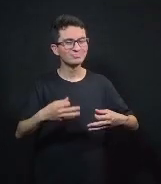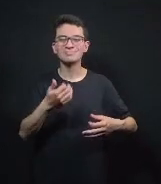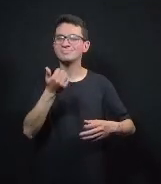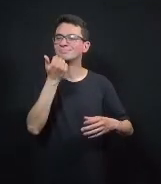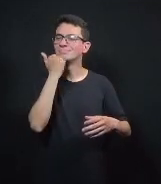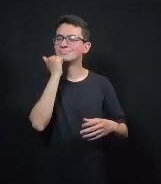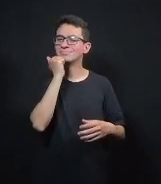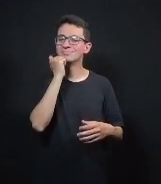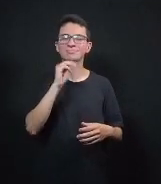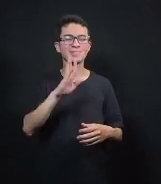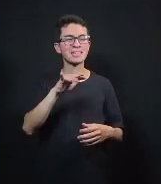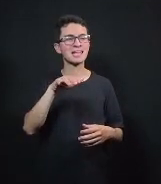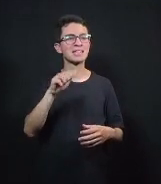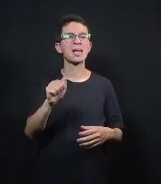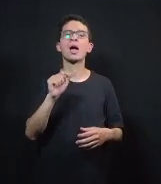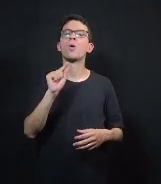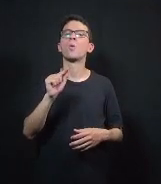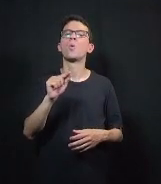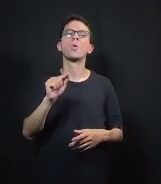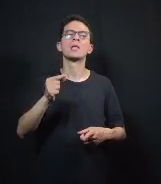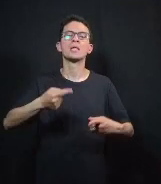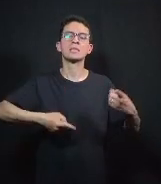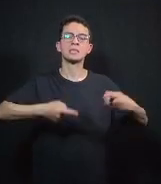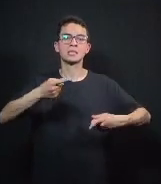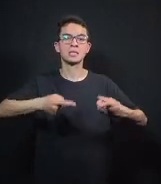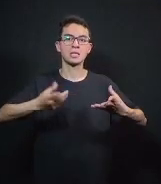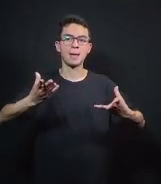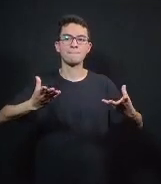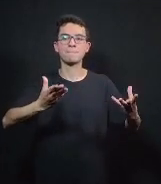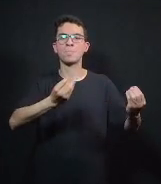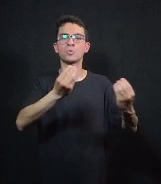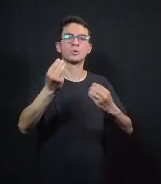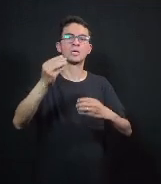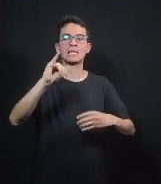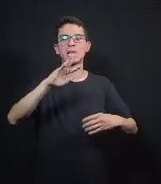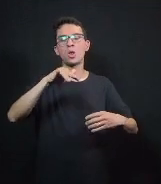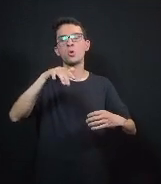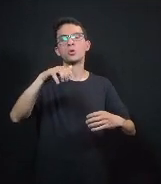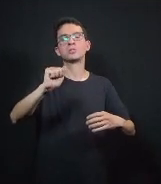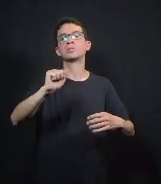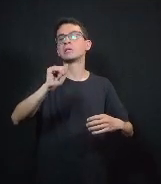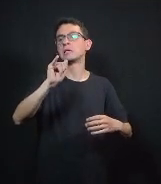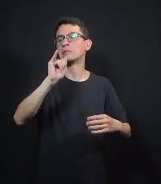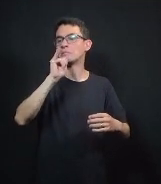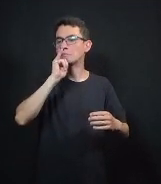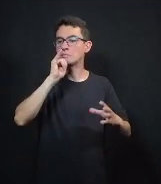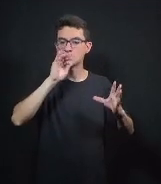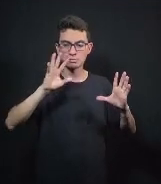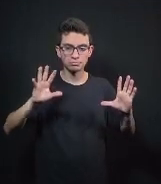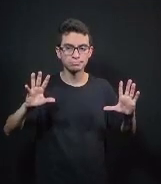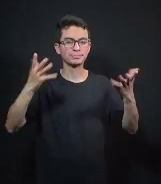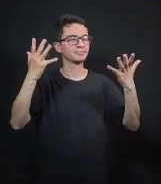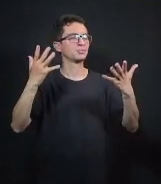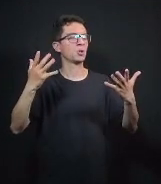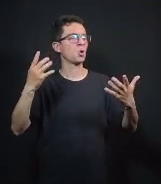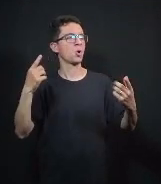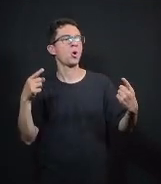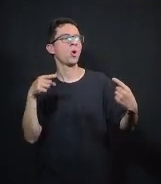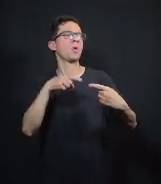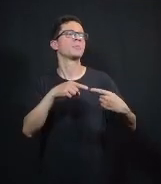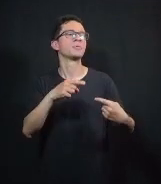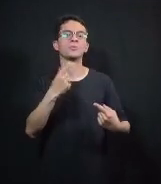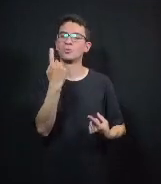Então, a gente está numa espécie de embate hiperideologizado que não tem referência a um chão objetivo comum, né?